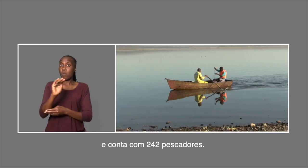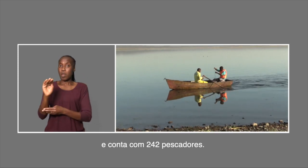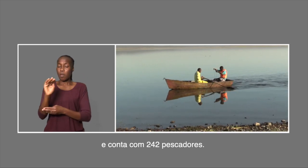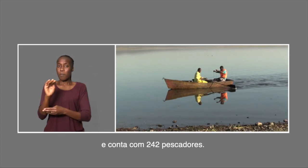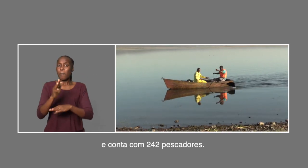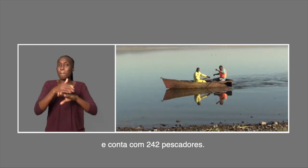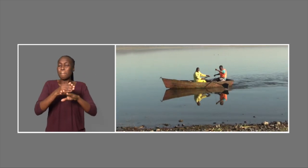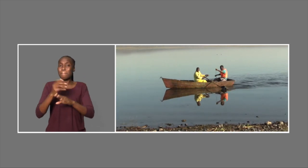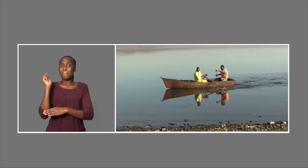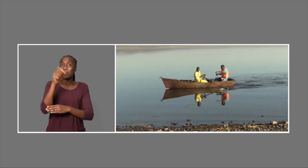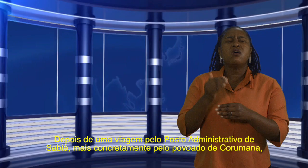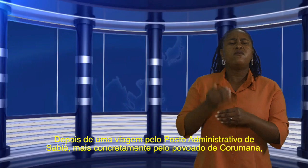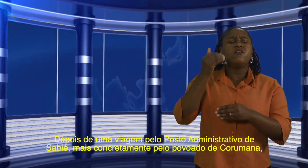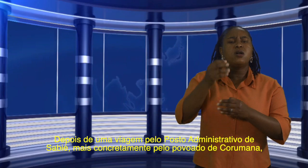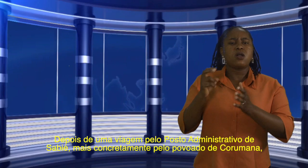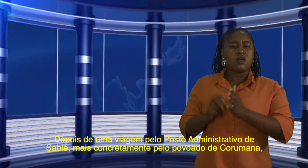pescadores